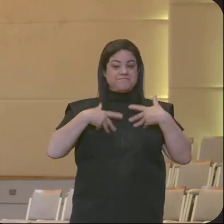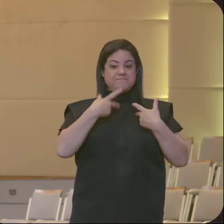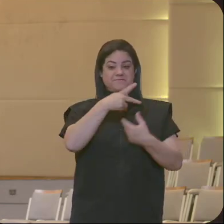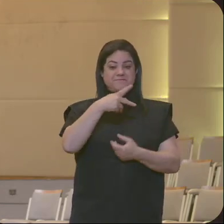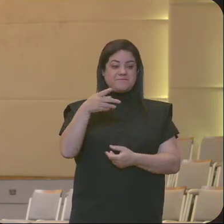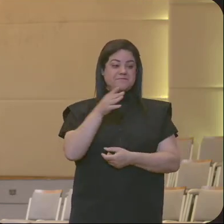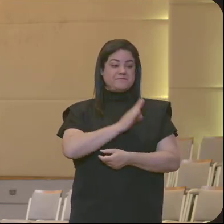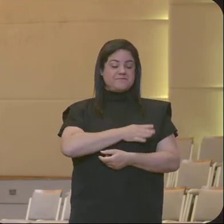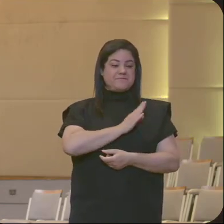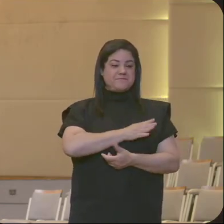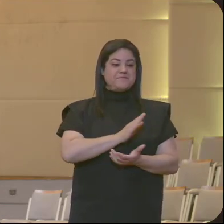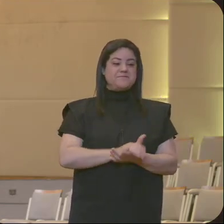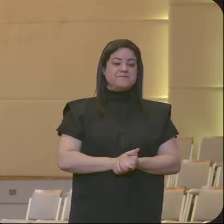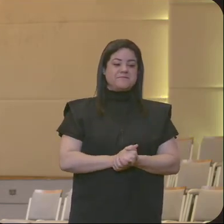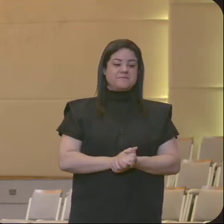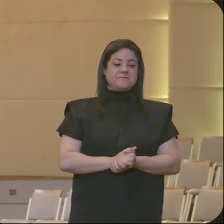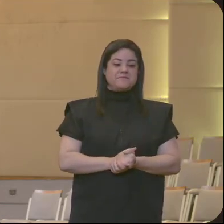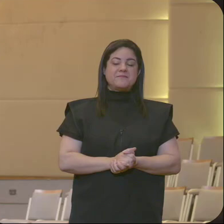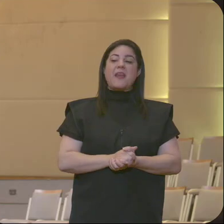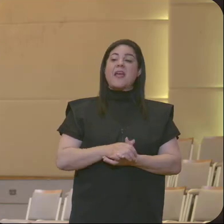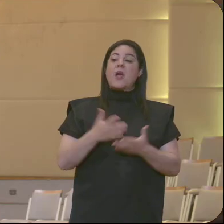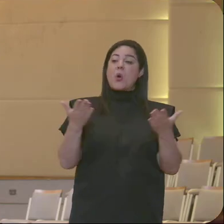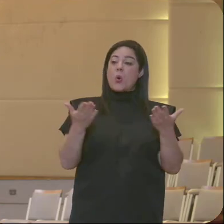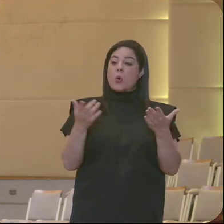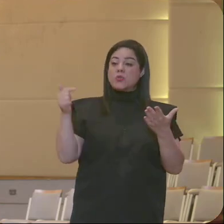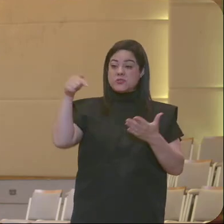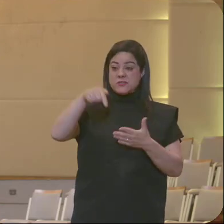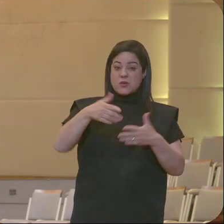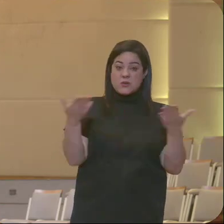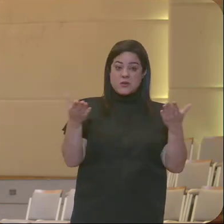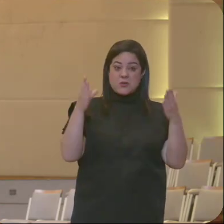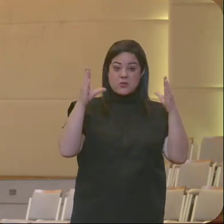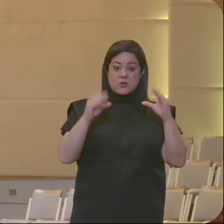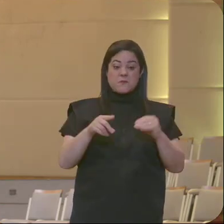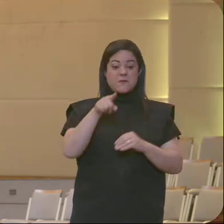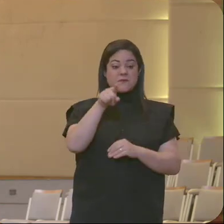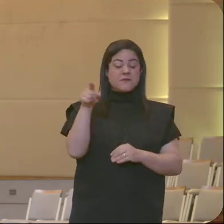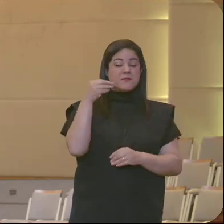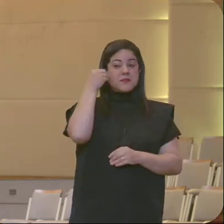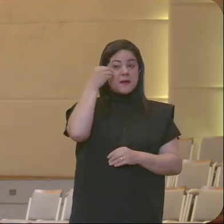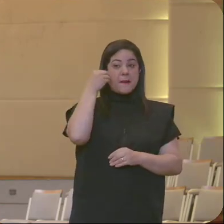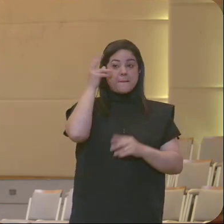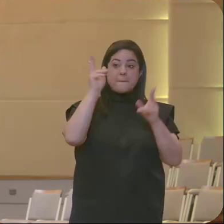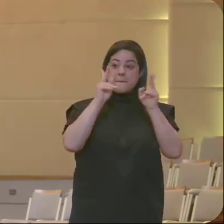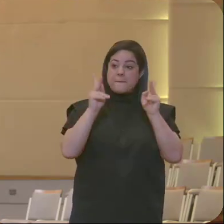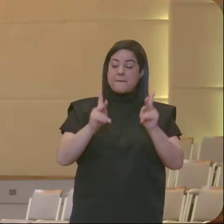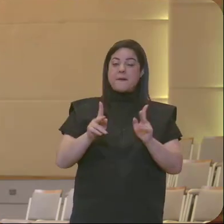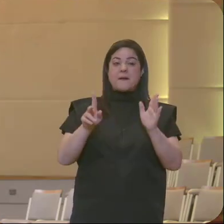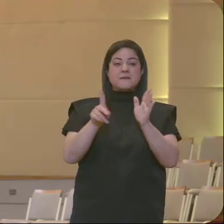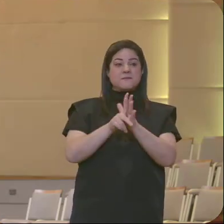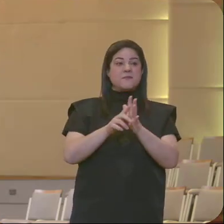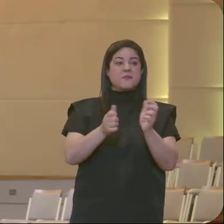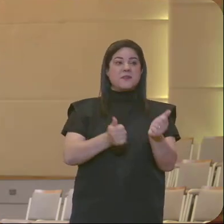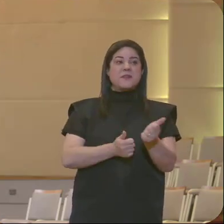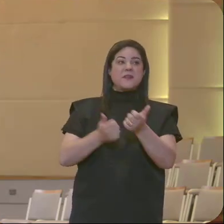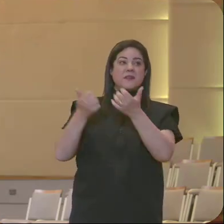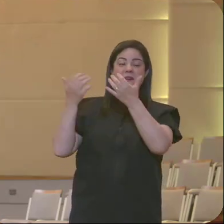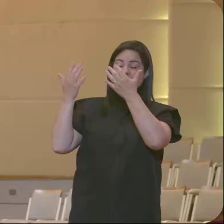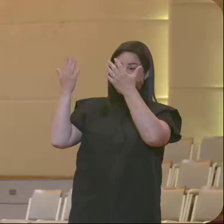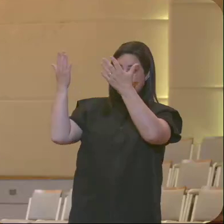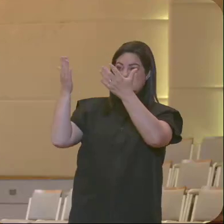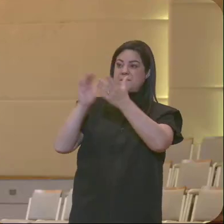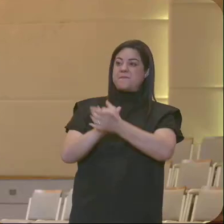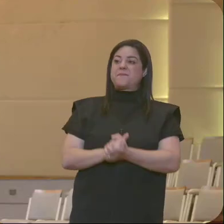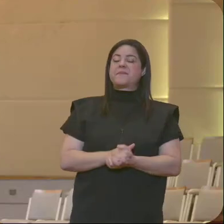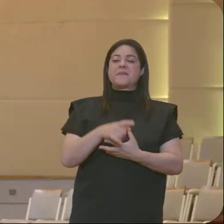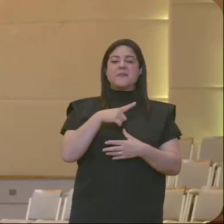coração. Deus te trouxe aqui nessa noite para você experimentar a paz da entrega, sabe?